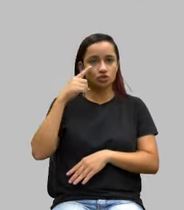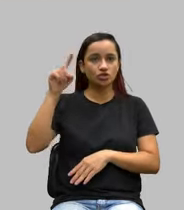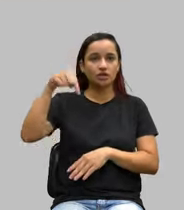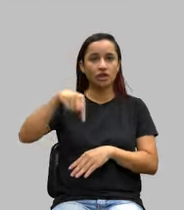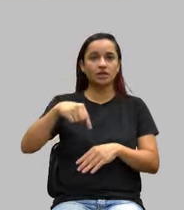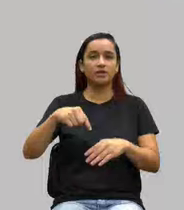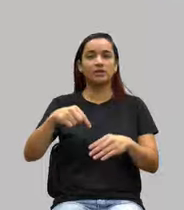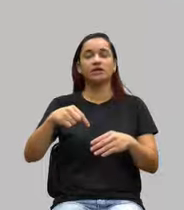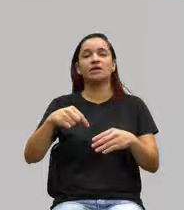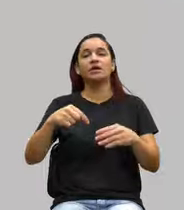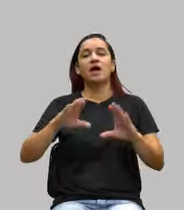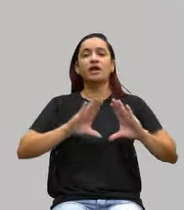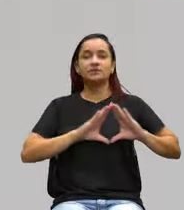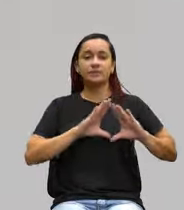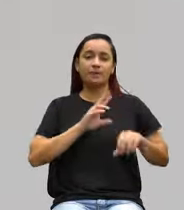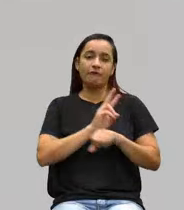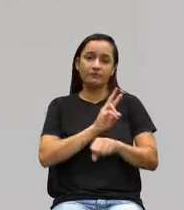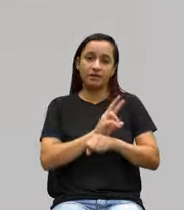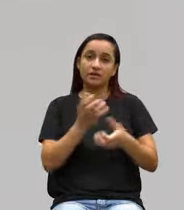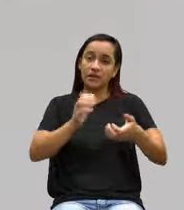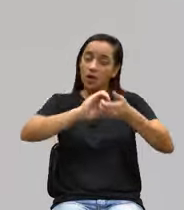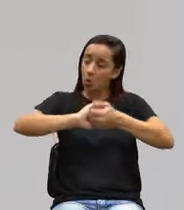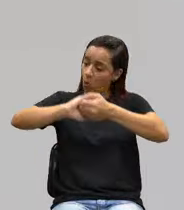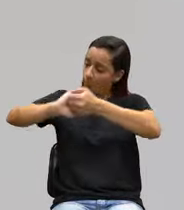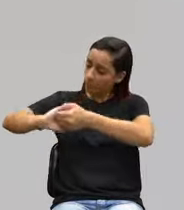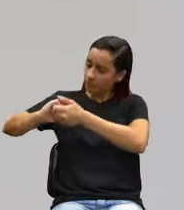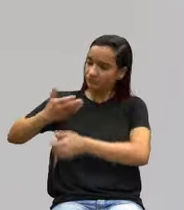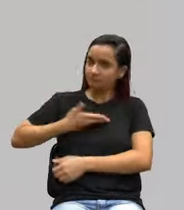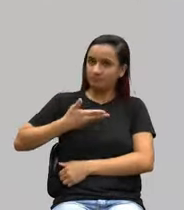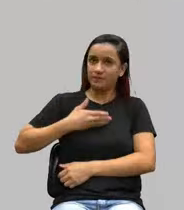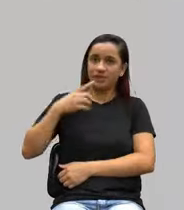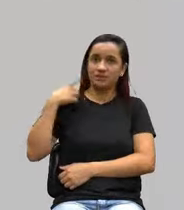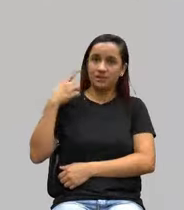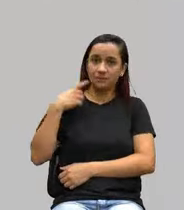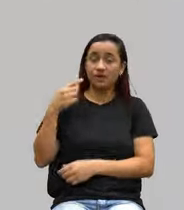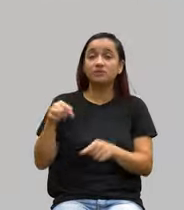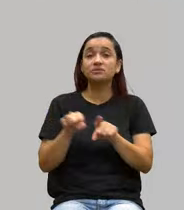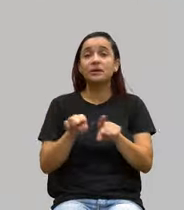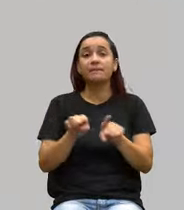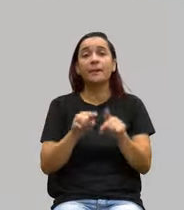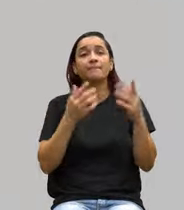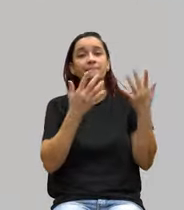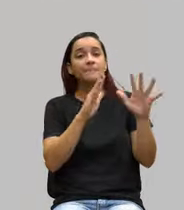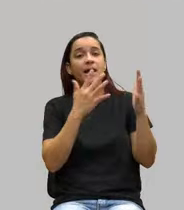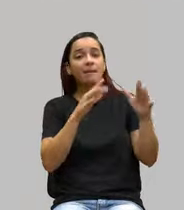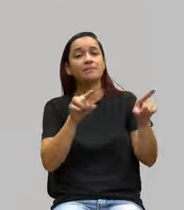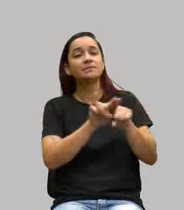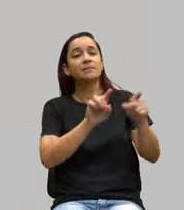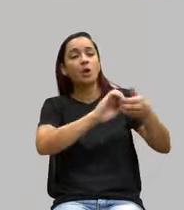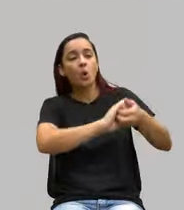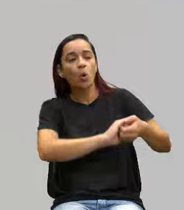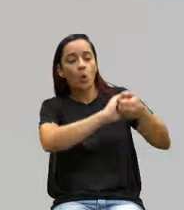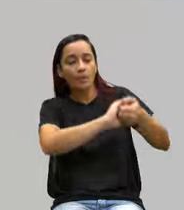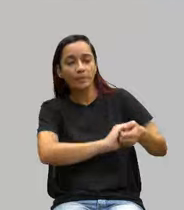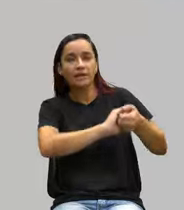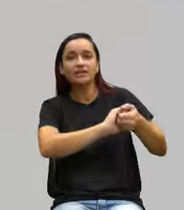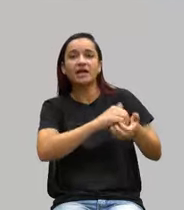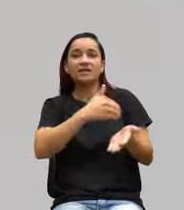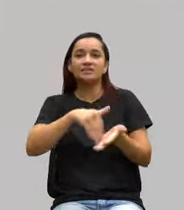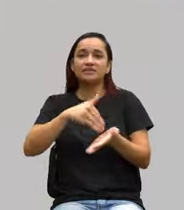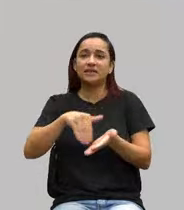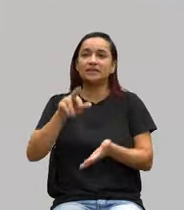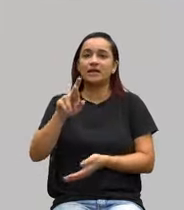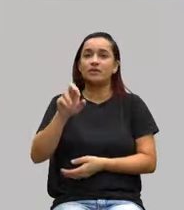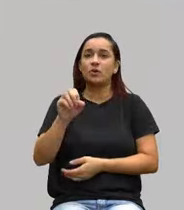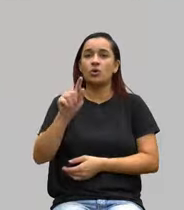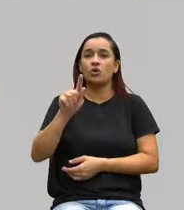cumprimentar os colegas deputados e parabenizar e cumprimentar aqui o nosso secretário Rogério Greco eu